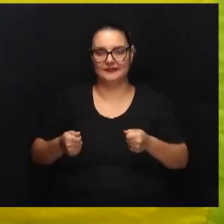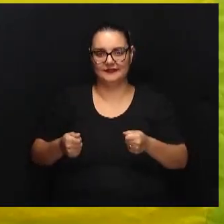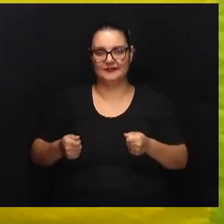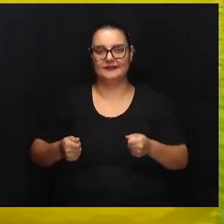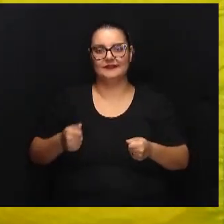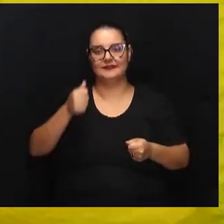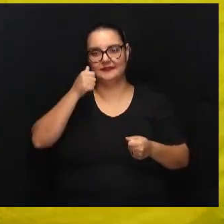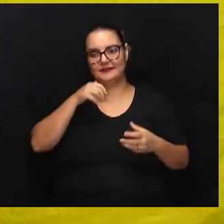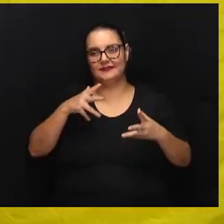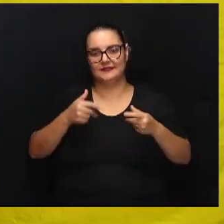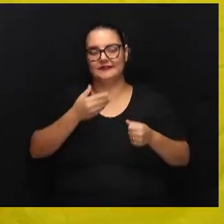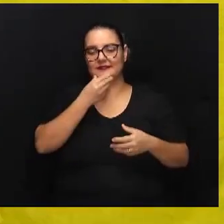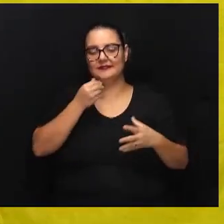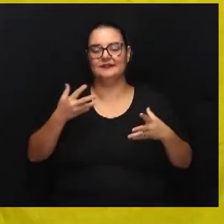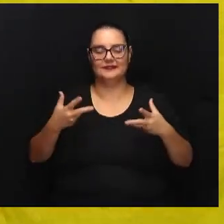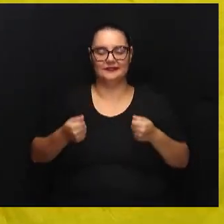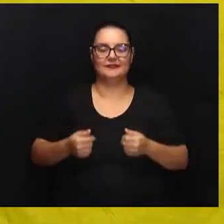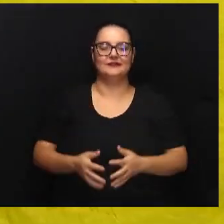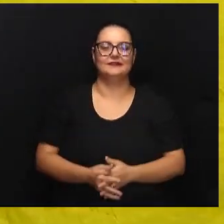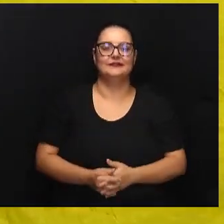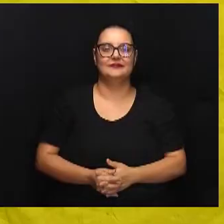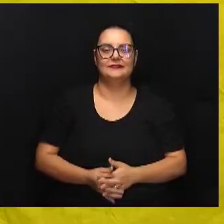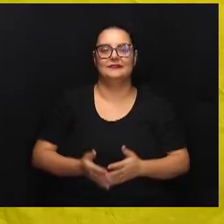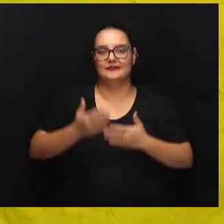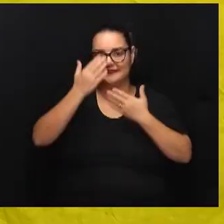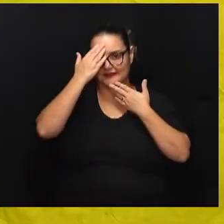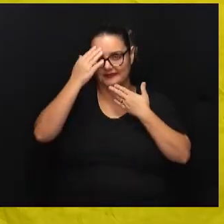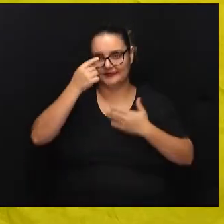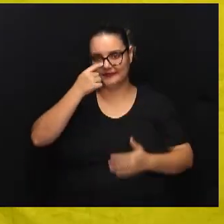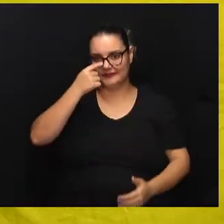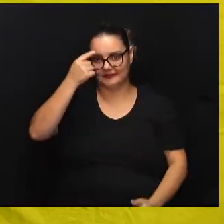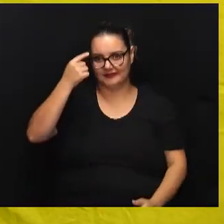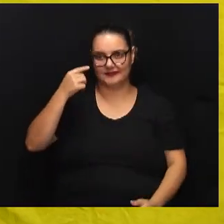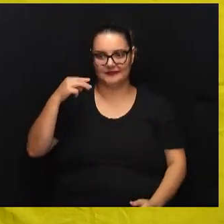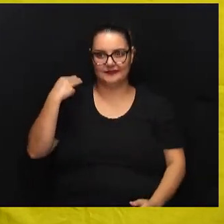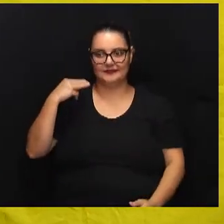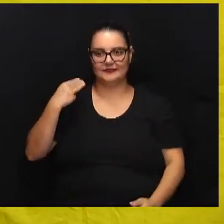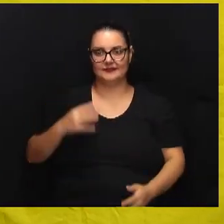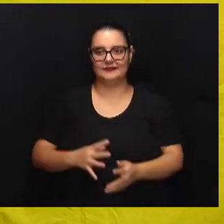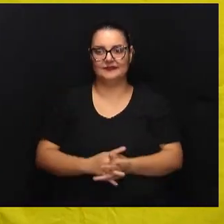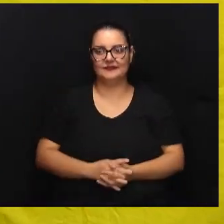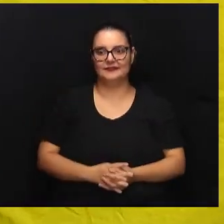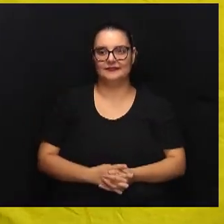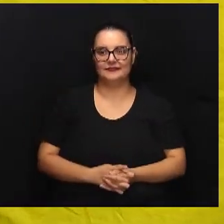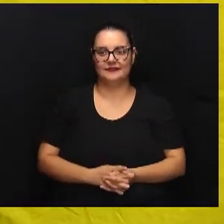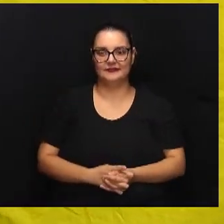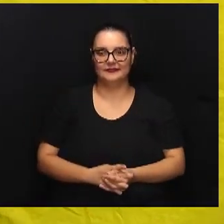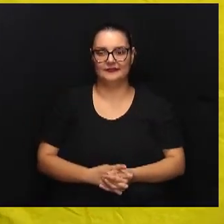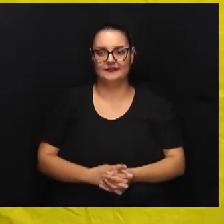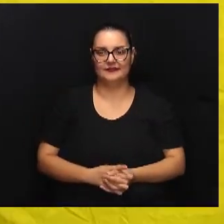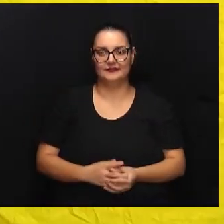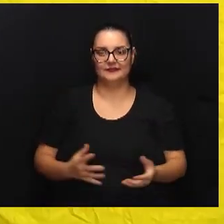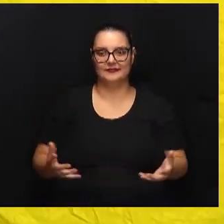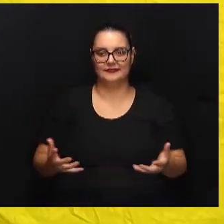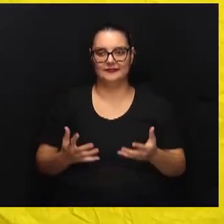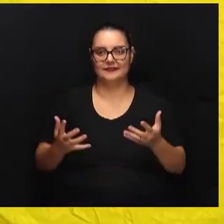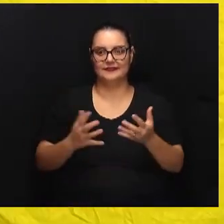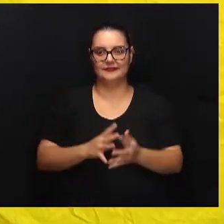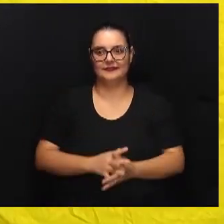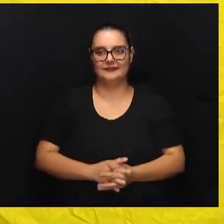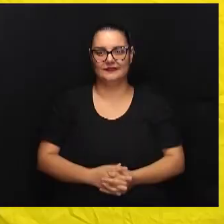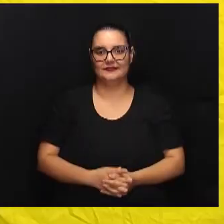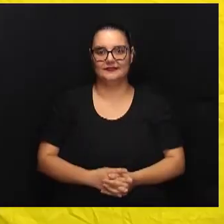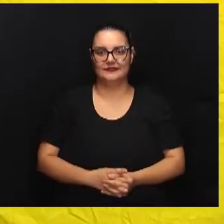Boa noite a todos, todas e todos. Eu queria agradecer a Paola e a Marina, né, por